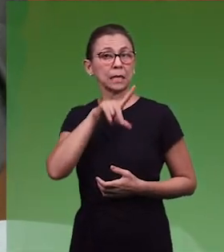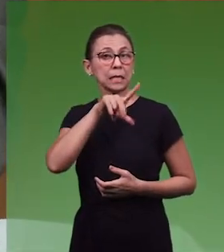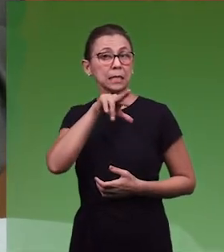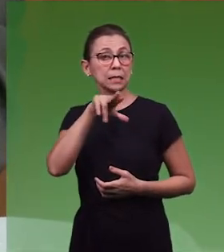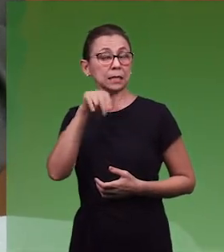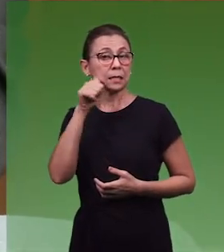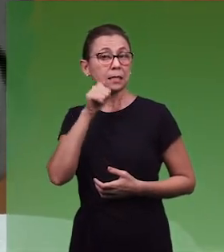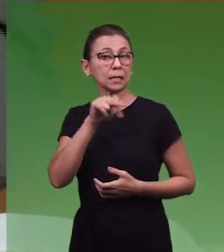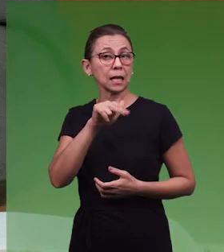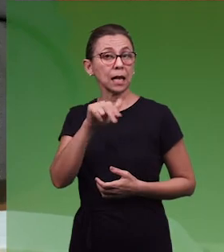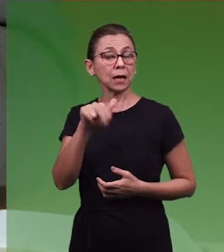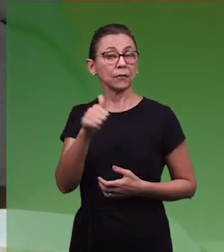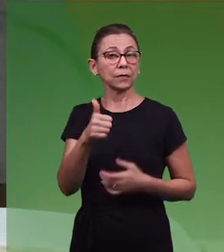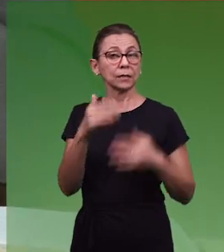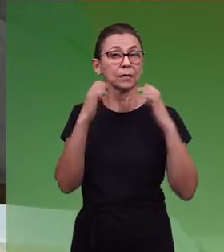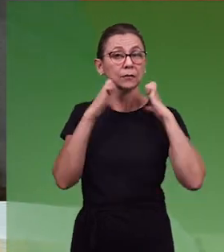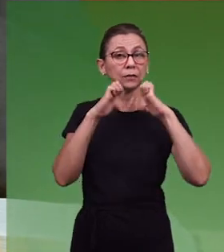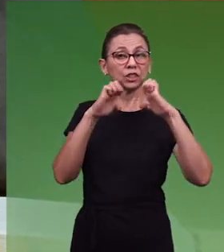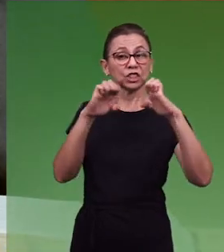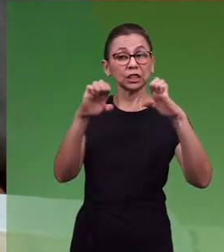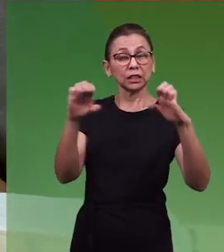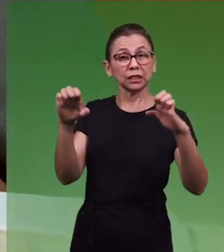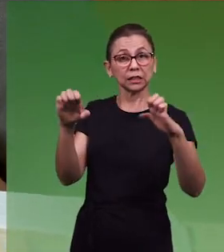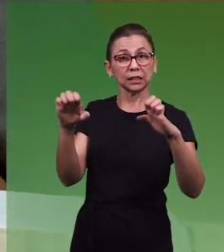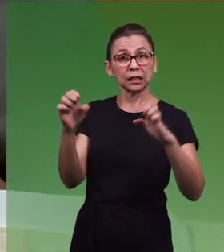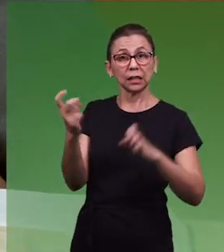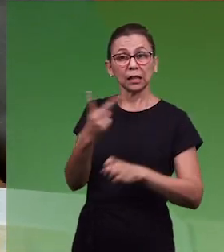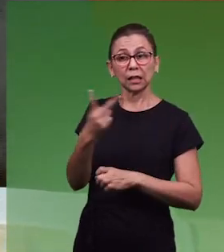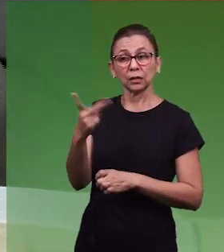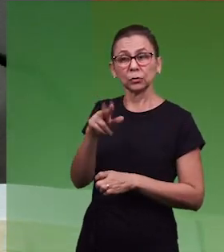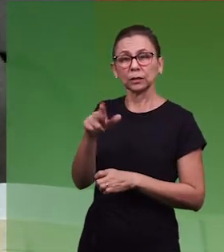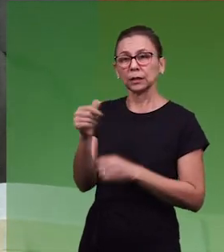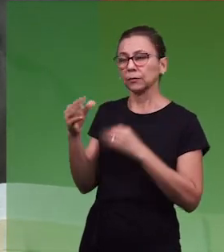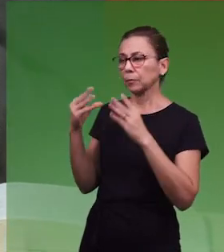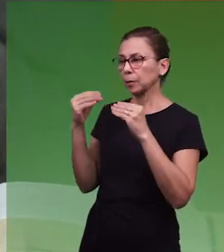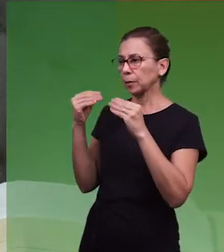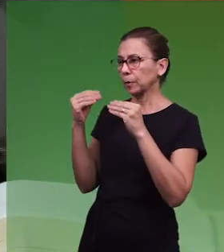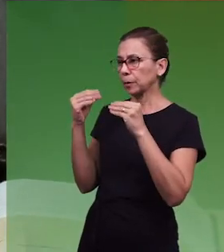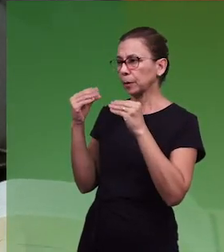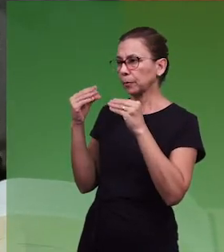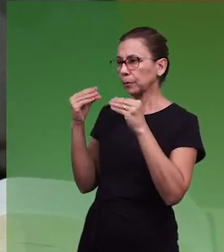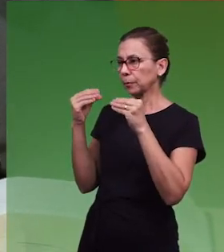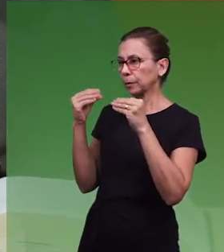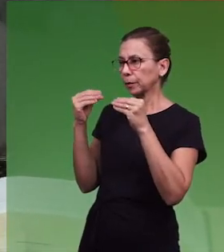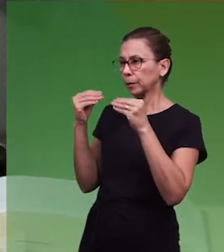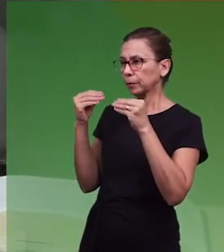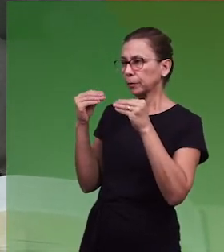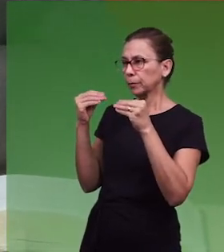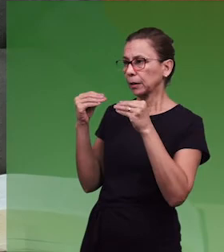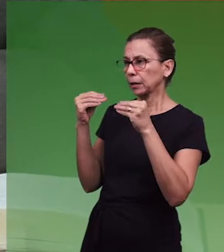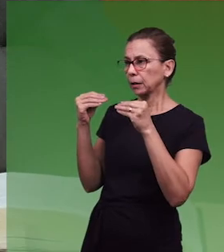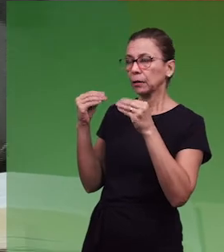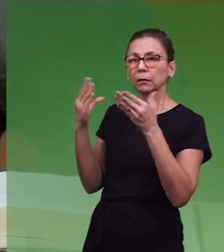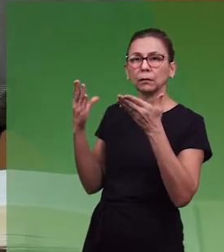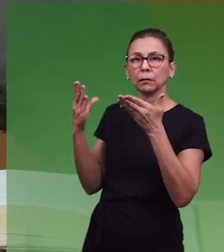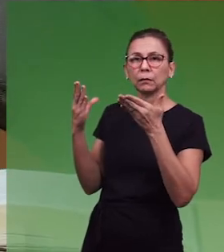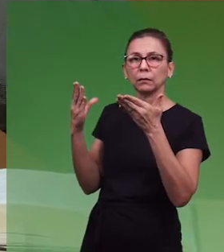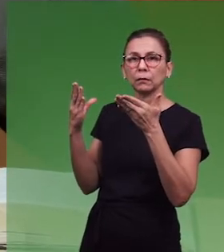conversando dentro da igreja, uma com a outra, esquecendo de que elas têm uma